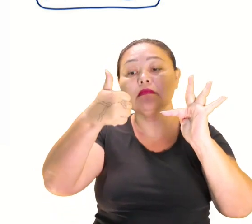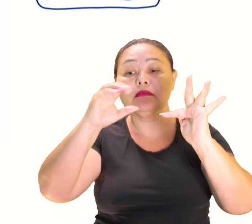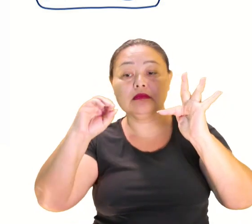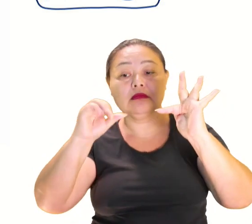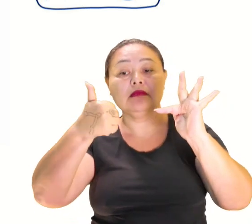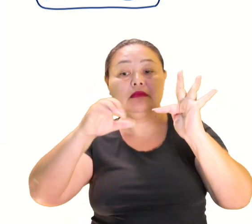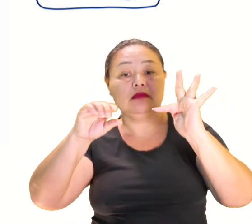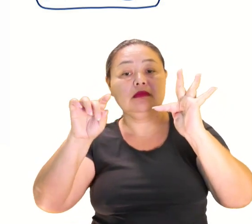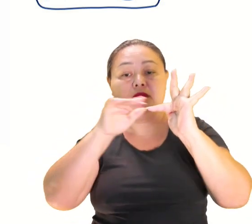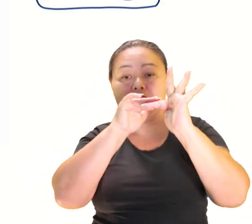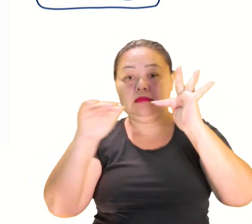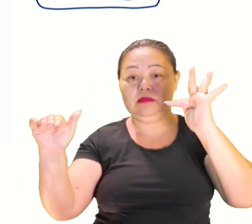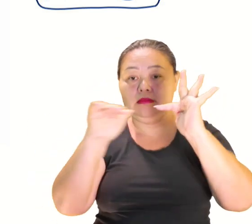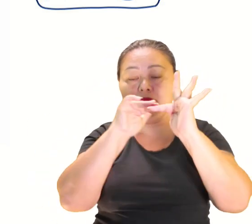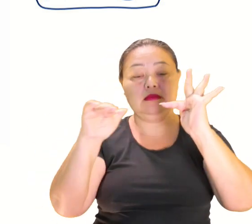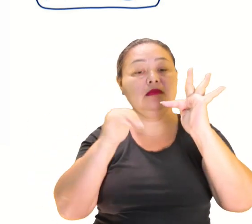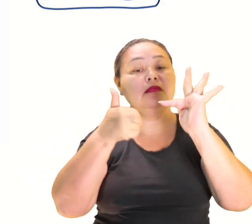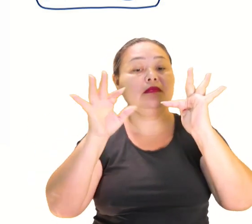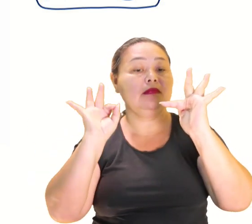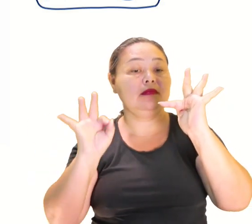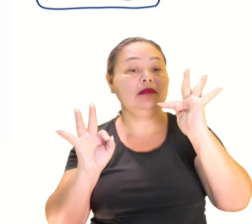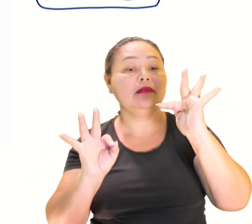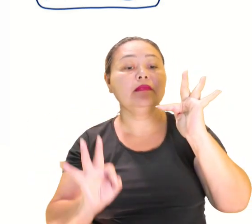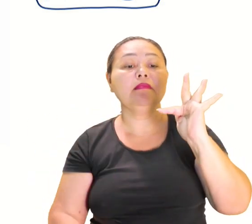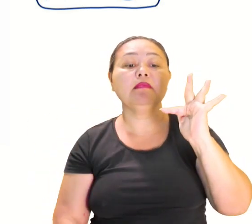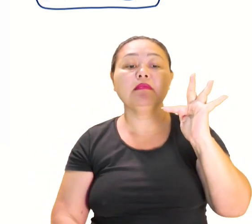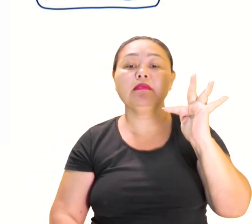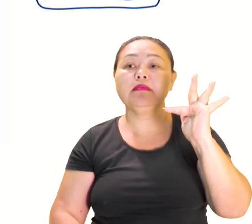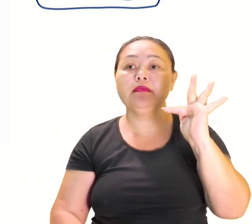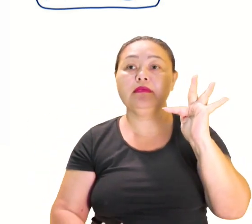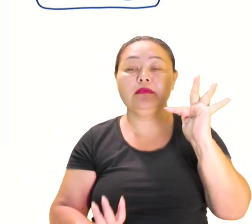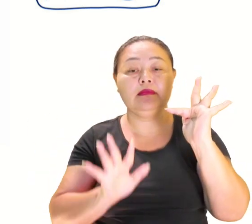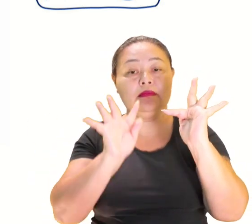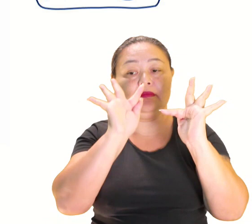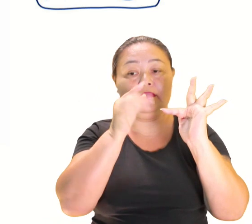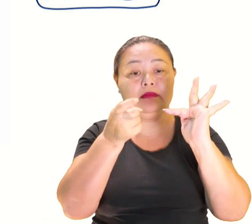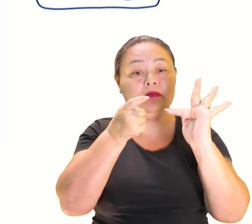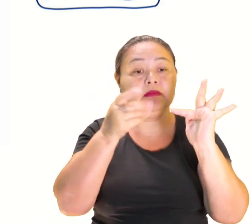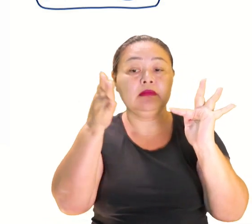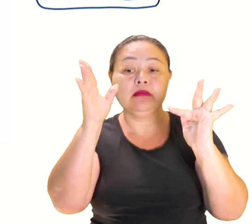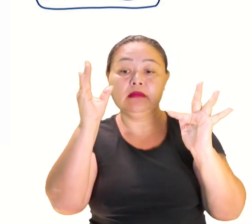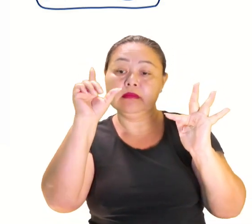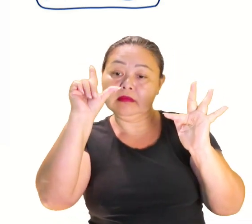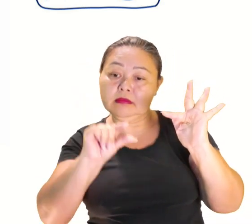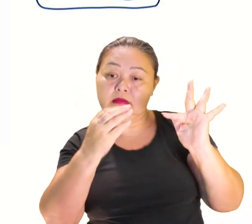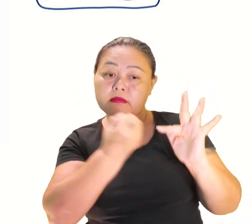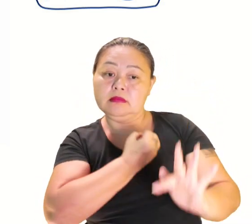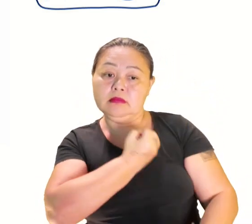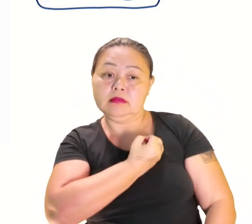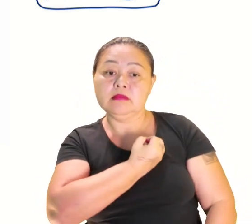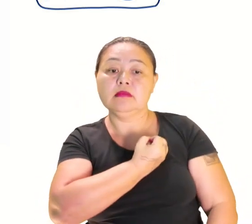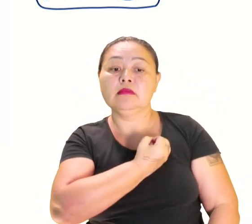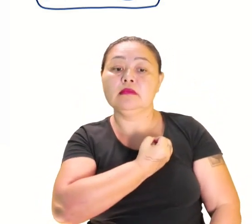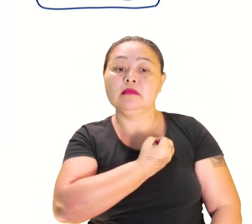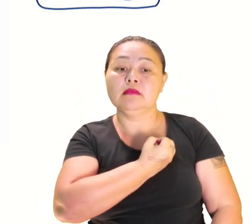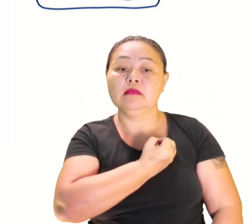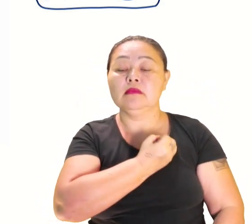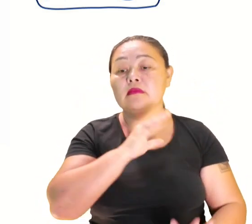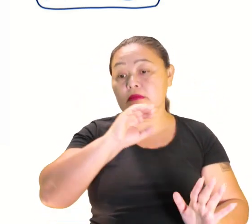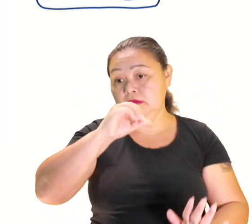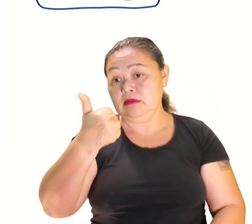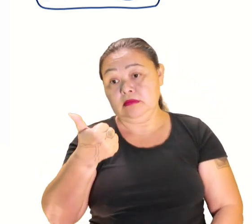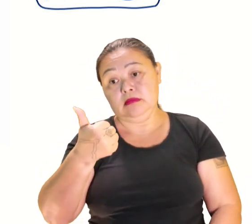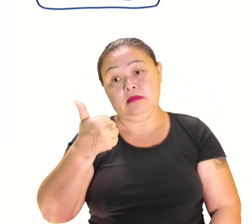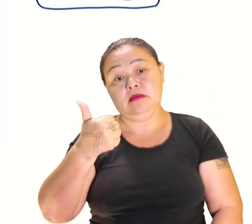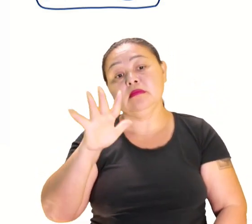e 0, né? Passa no ponto 1 e 0, então verdade. A função ela é menor que 0 para os valores de x entre 0 e